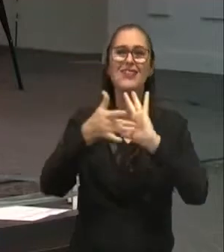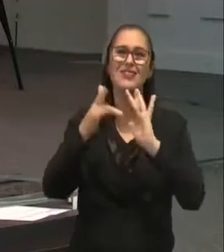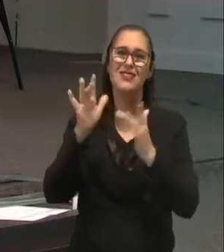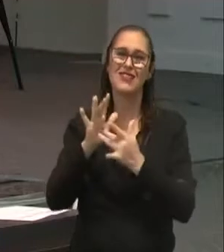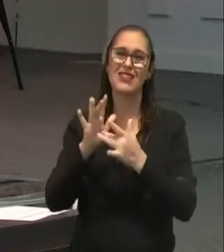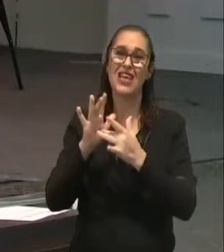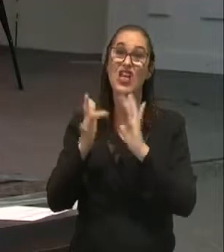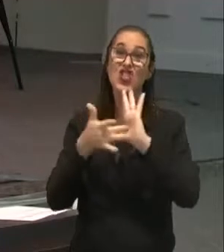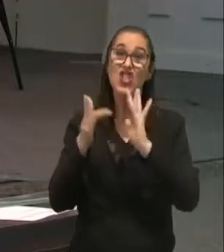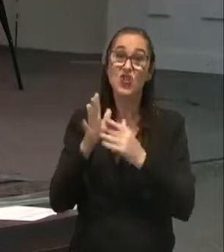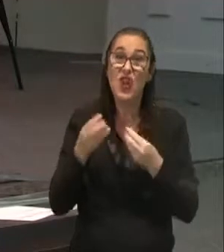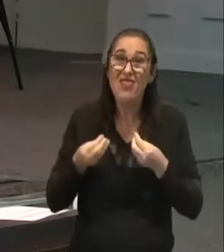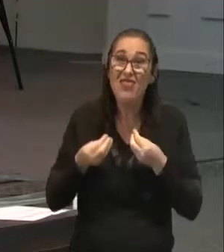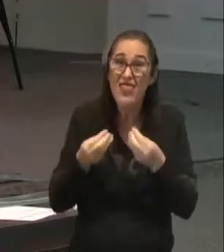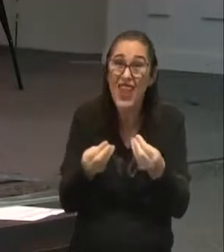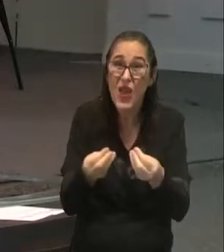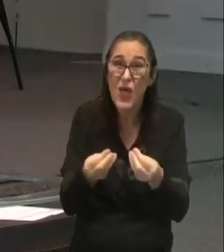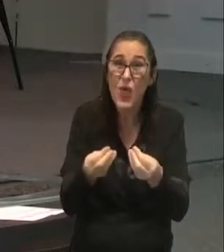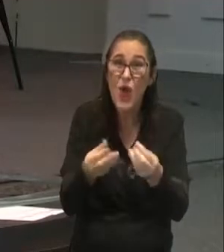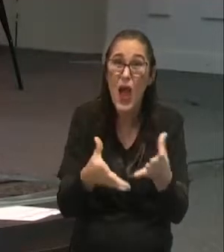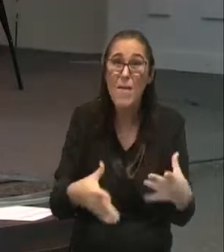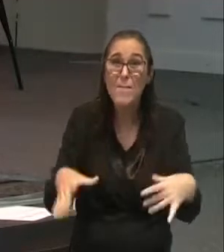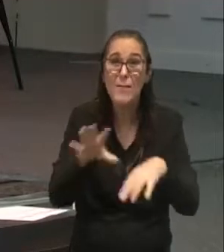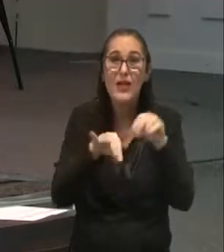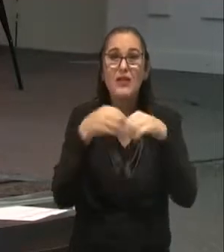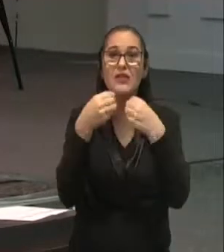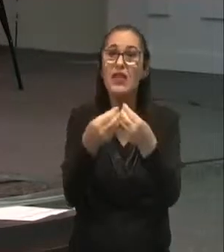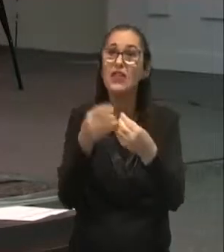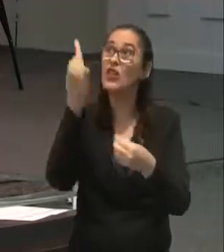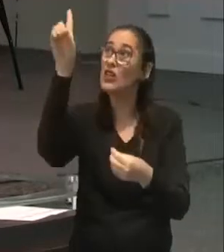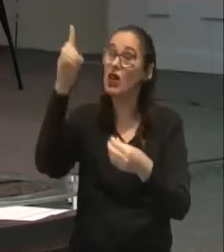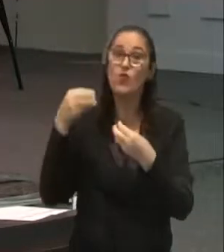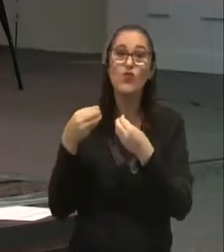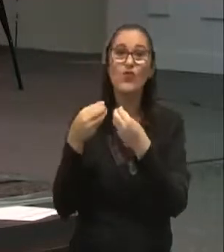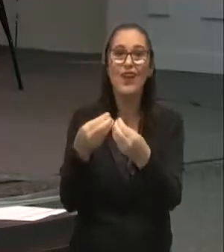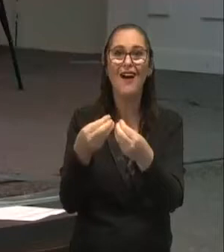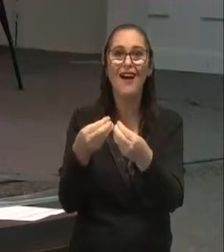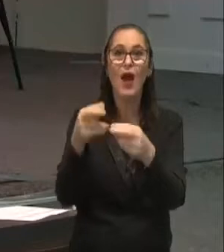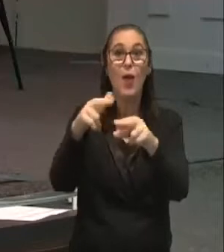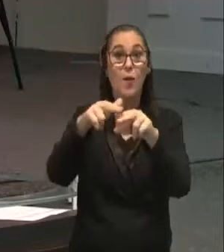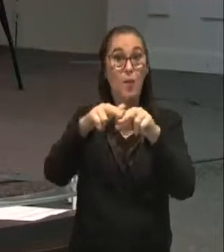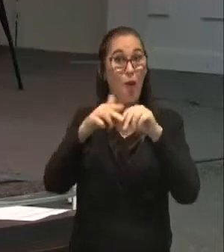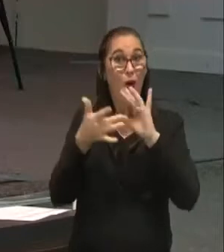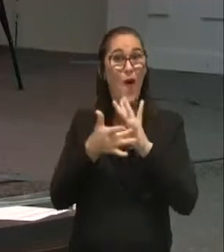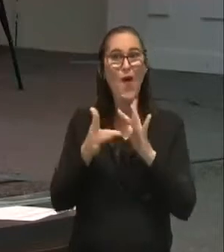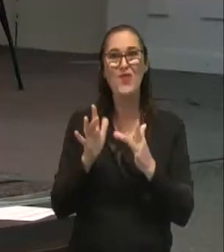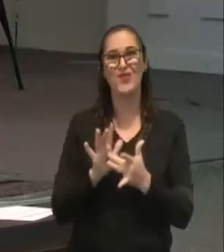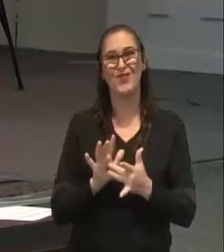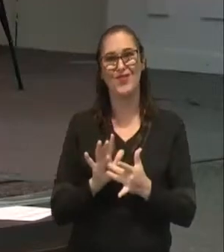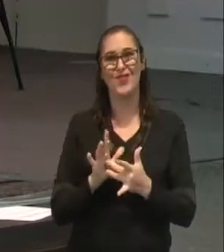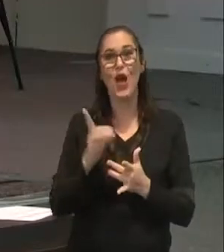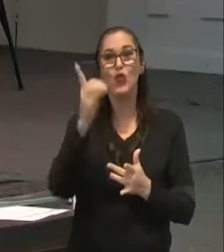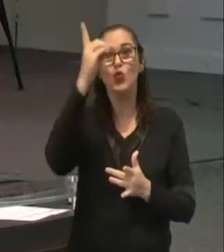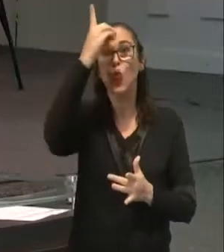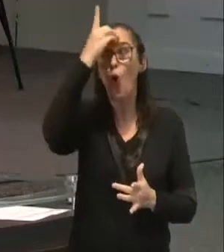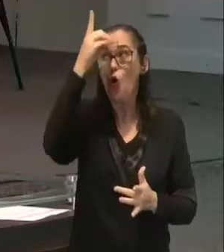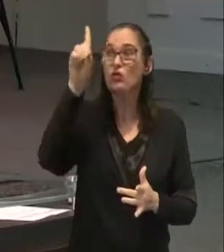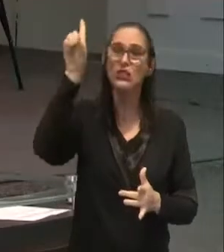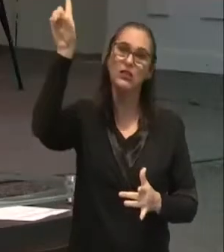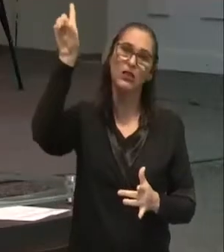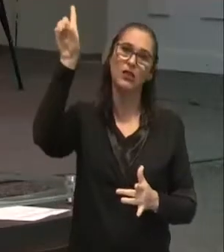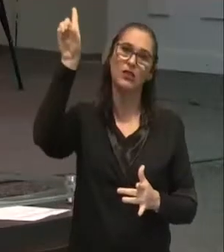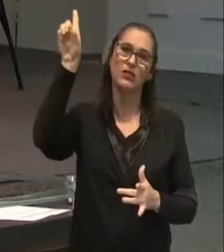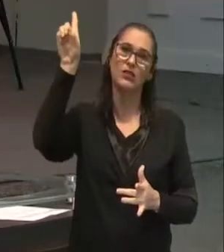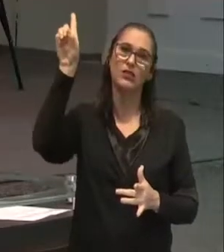é dom, é presente que Deus oferece em Jesus. Não há nada que possamos fazer